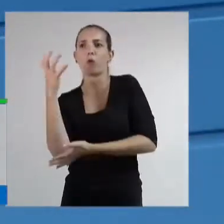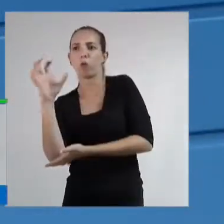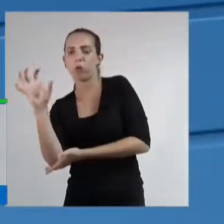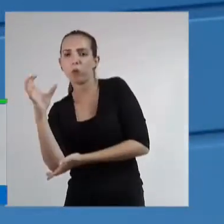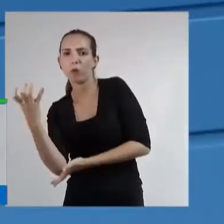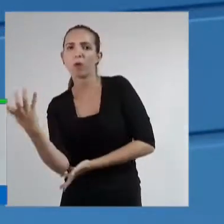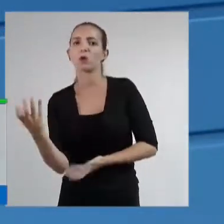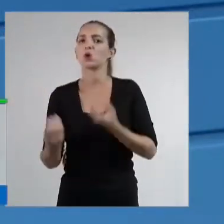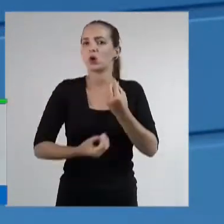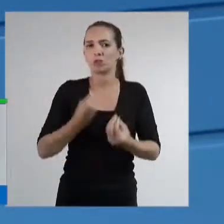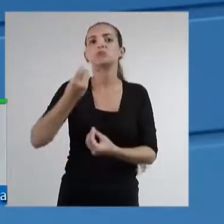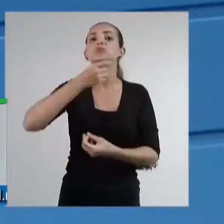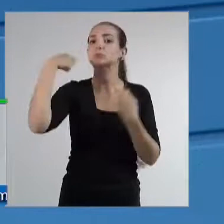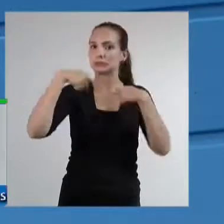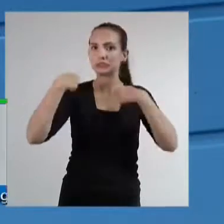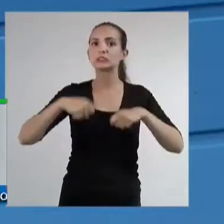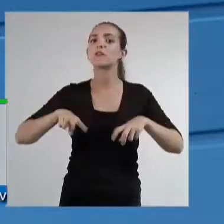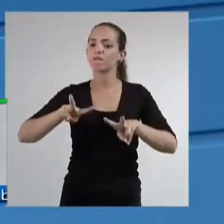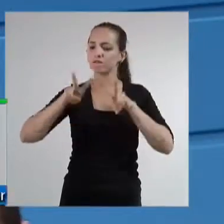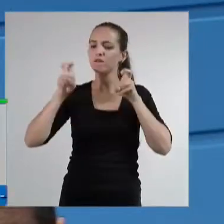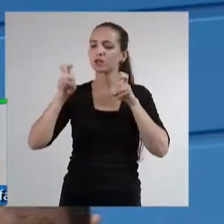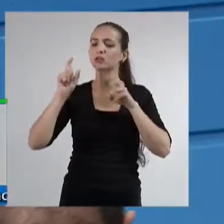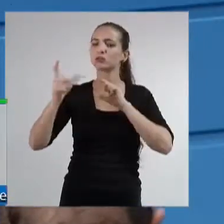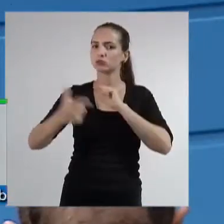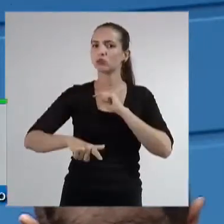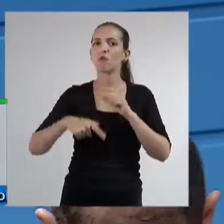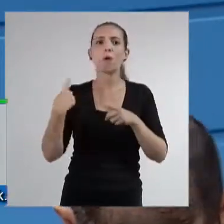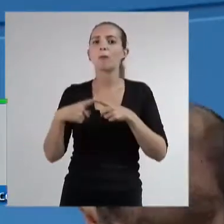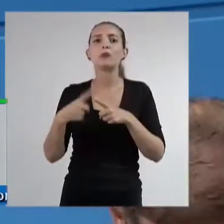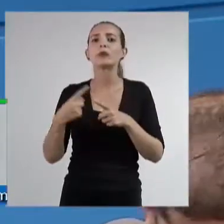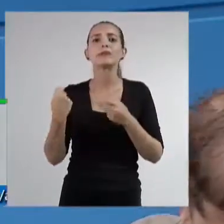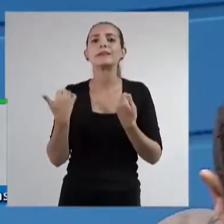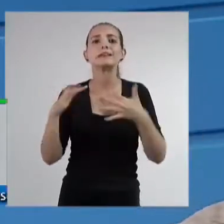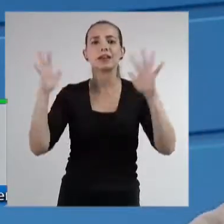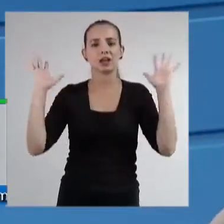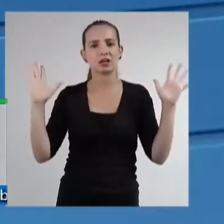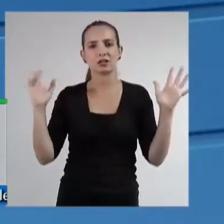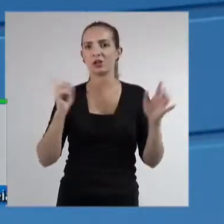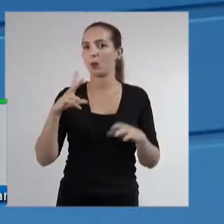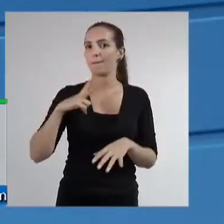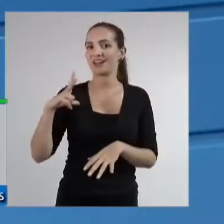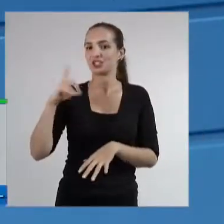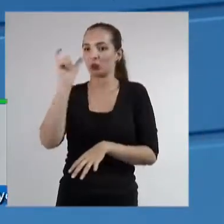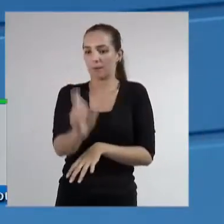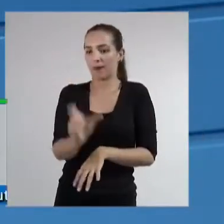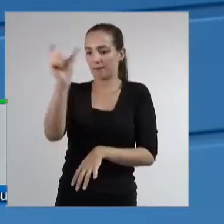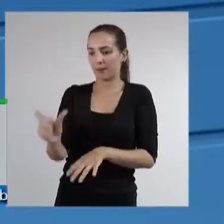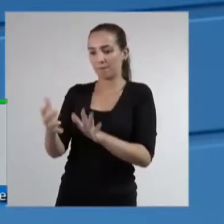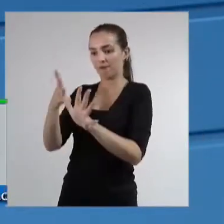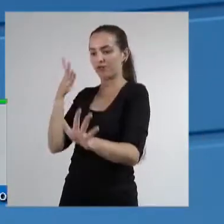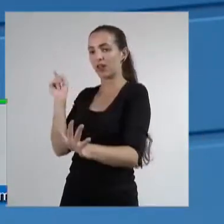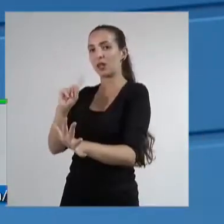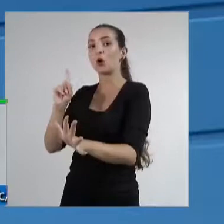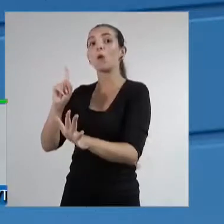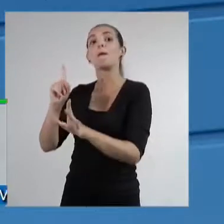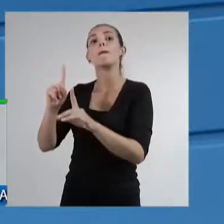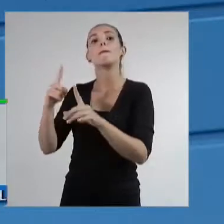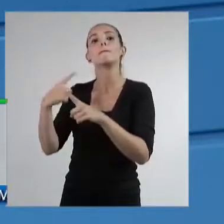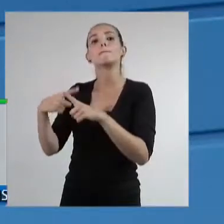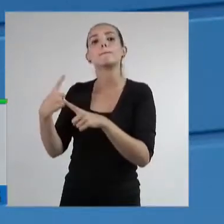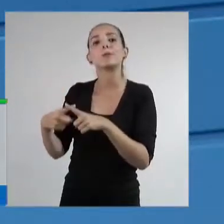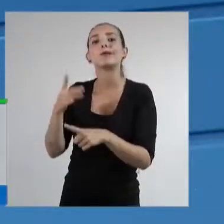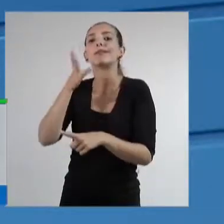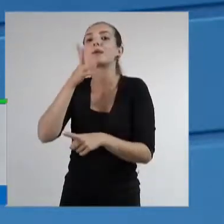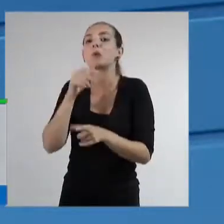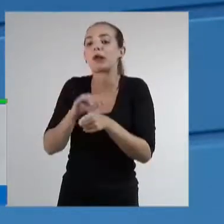questões realmente precisam ser revistas, mas de maneira coletiva, não individual, como bem colocado por Vossa Excelência. Porque se nós formos individual, vai entrar passe